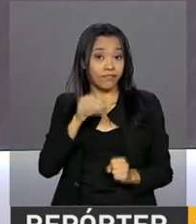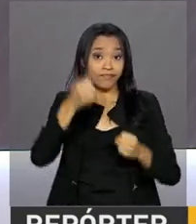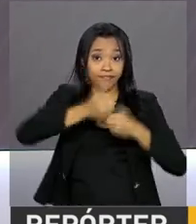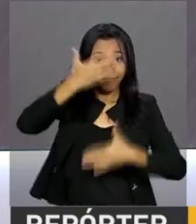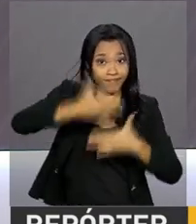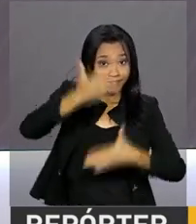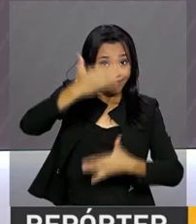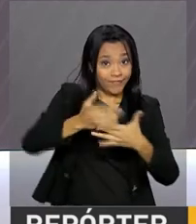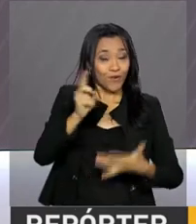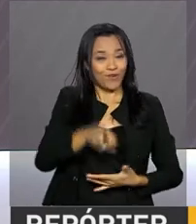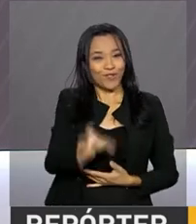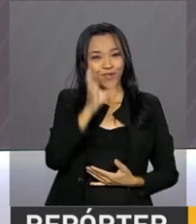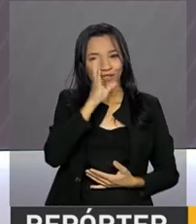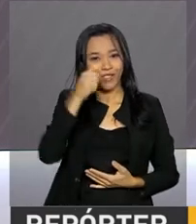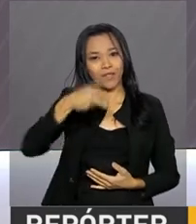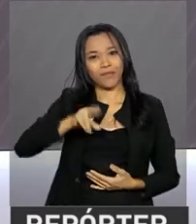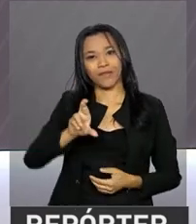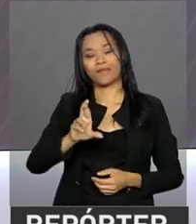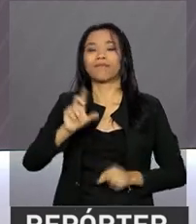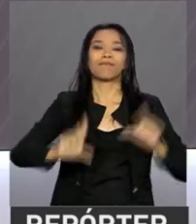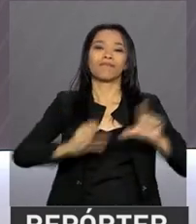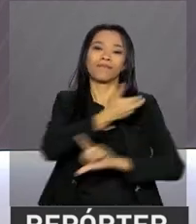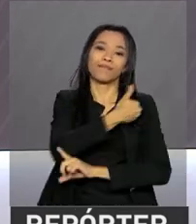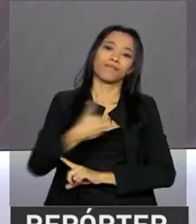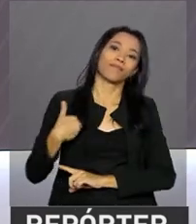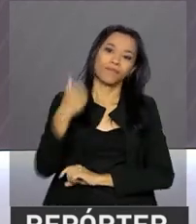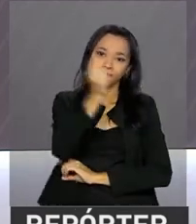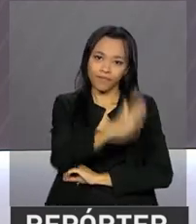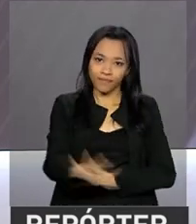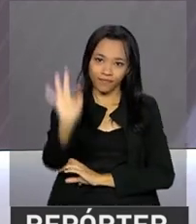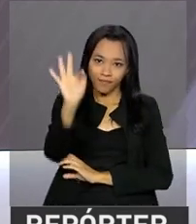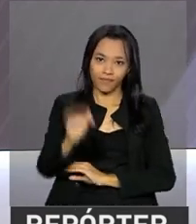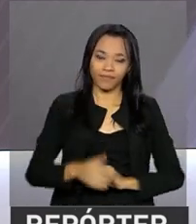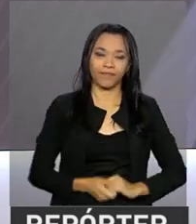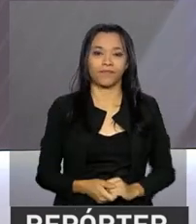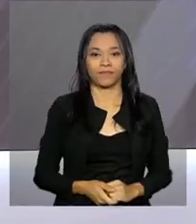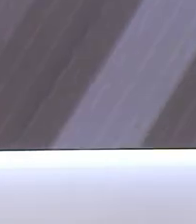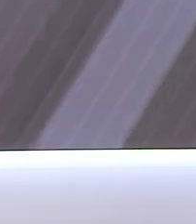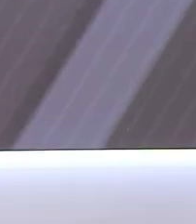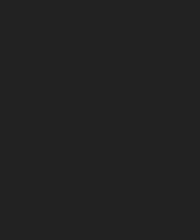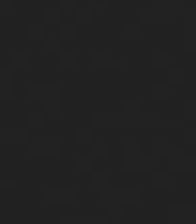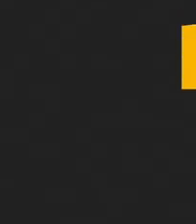sociais continue com a gente aqui na nbr a tv do governo federal